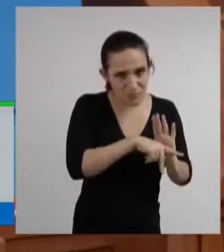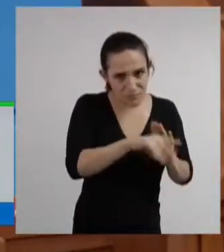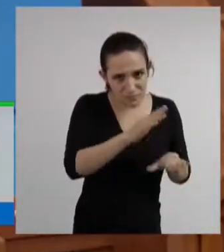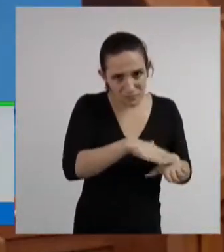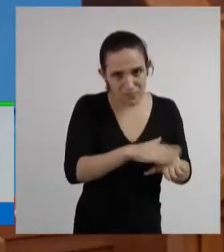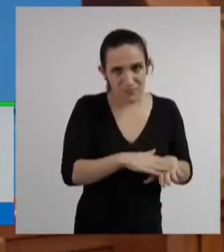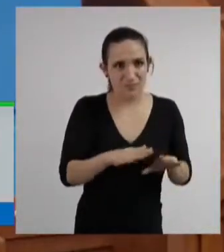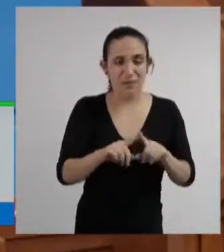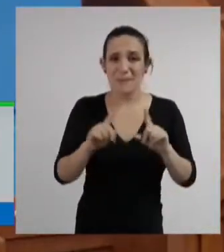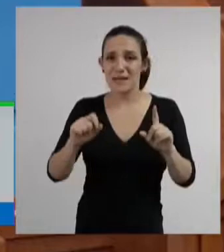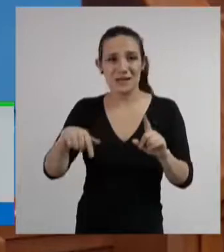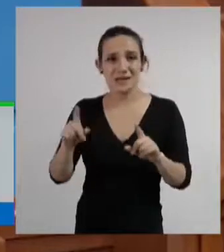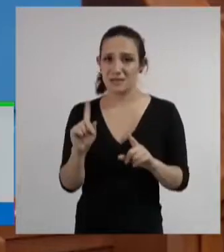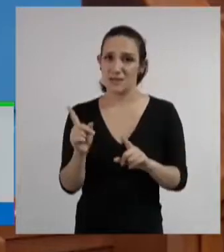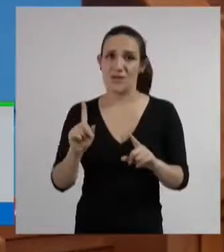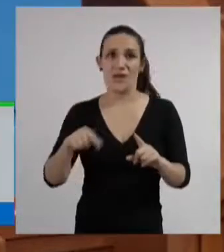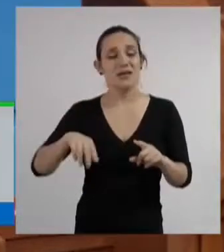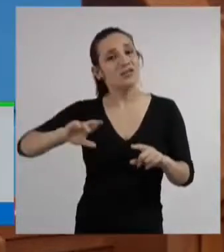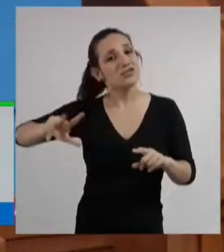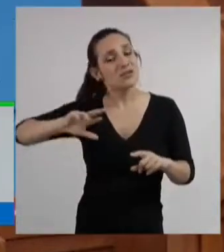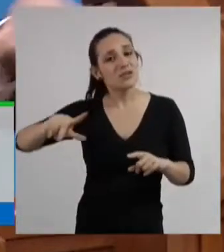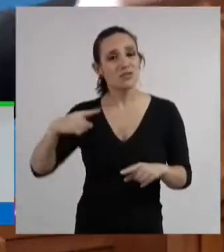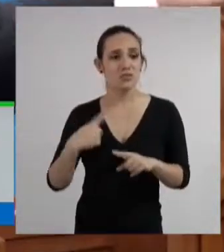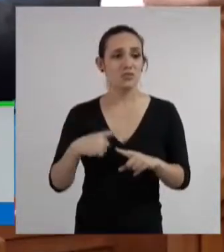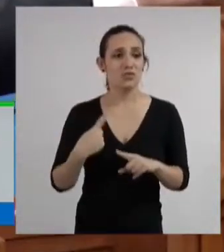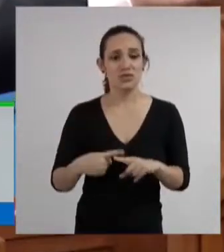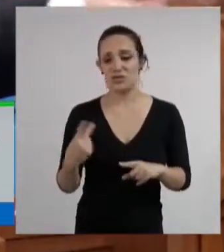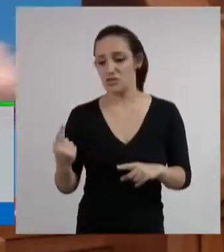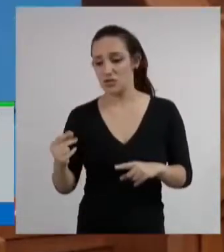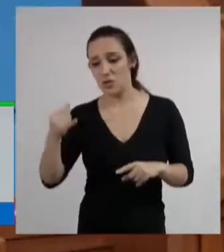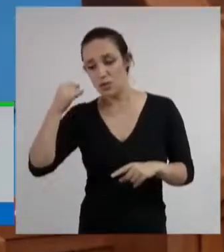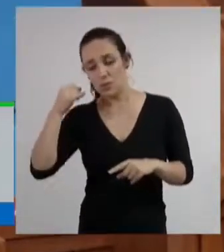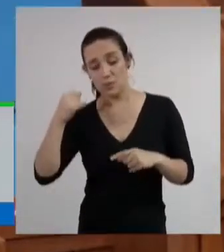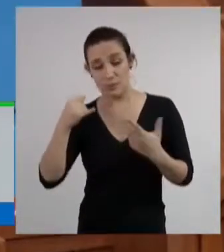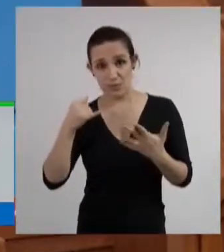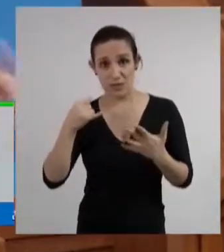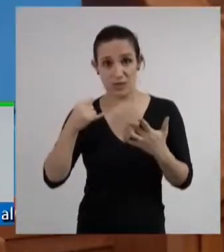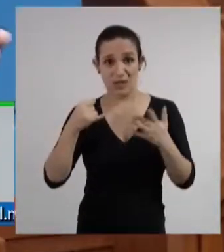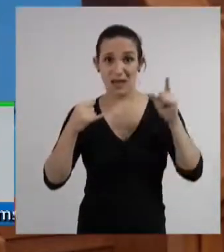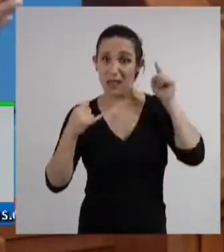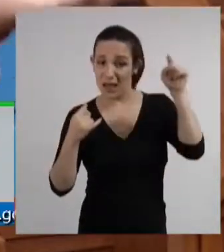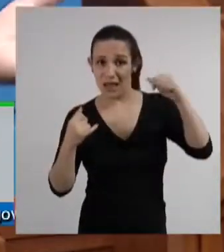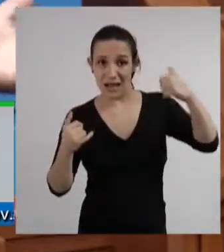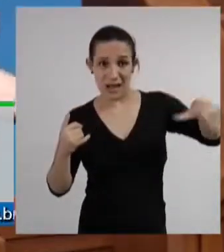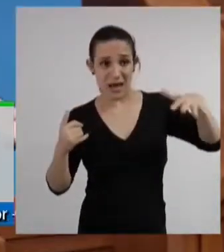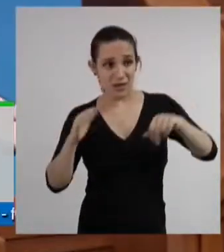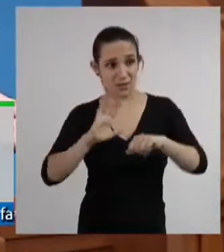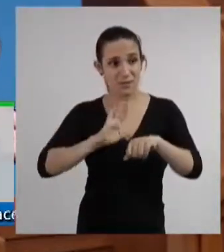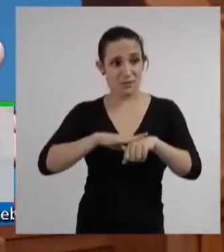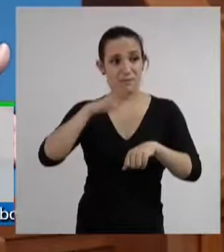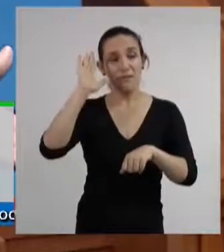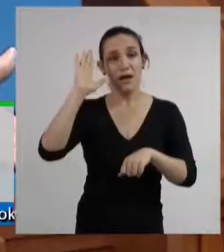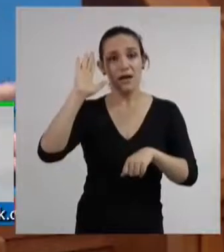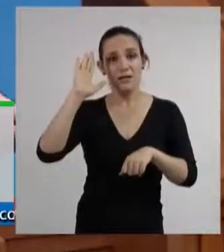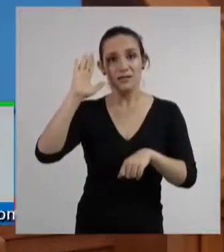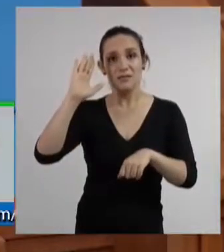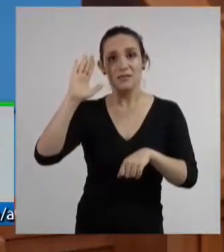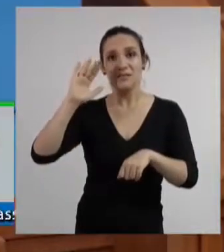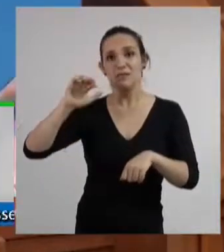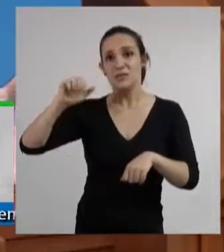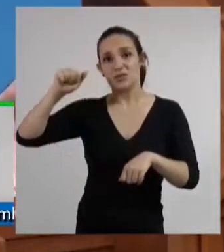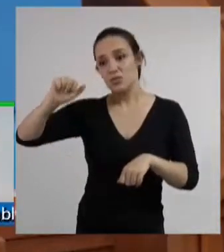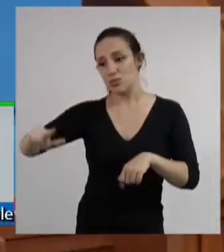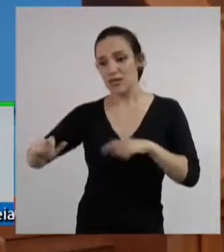essa diferença do preço do boi lá e o daqui. Porque lá acontece o que acontece, eles não lardeiam.